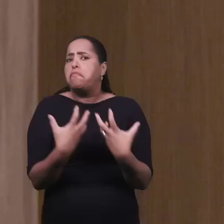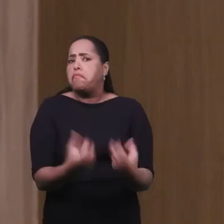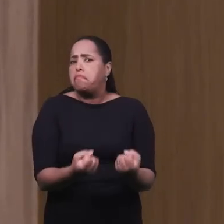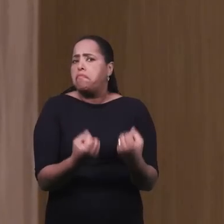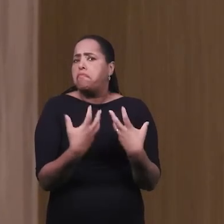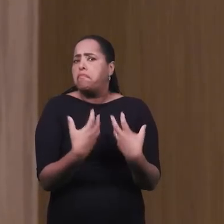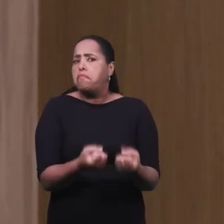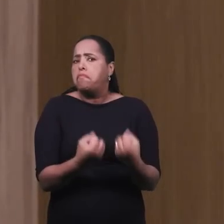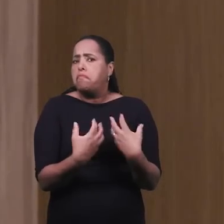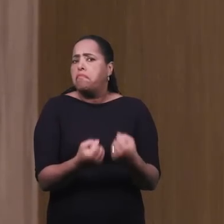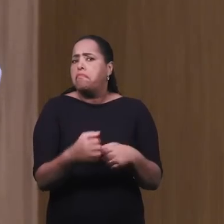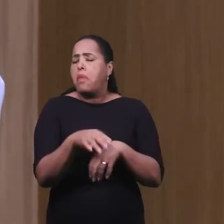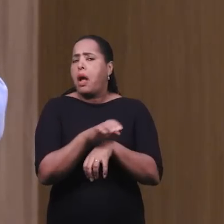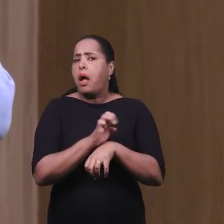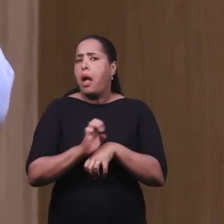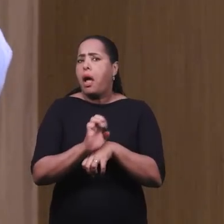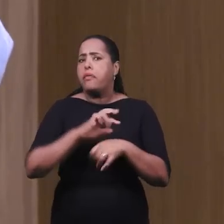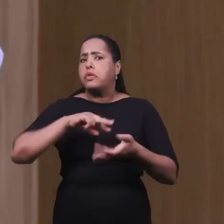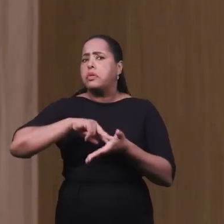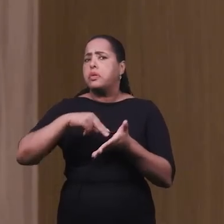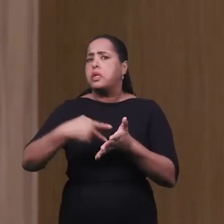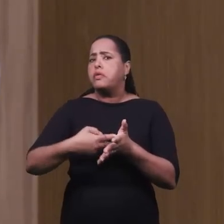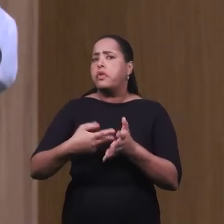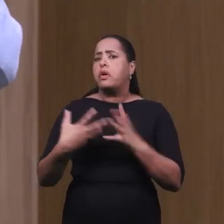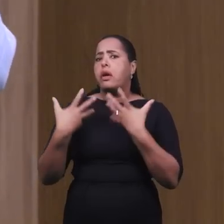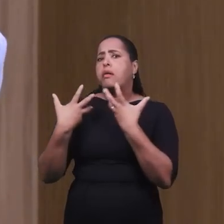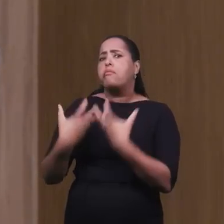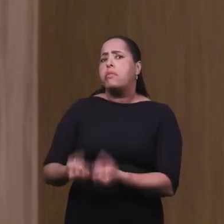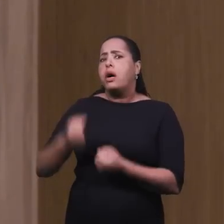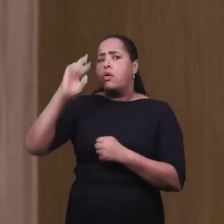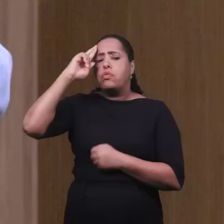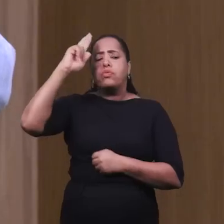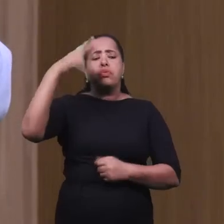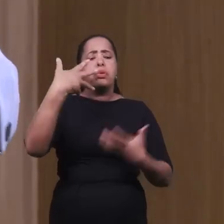Como aceitável, né? A igreja, Éfeso, a palavra quer dizer